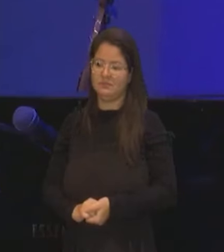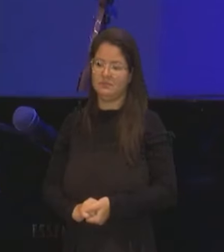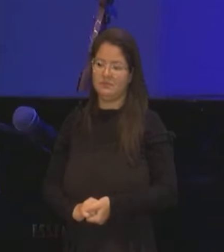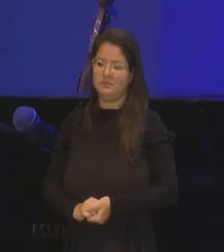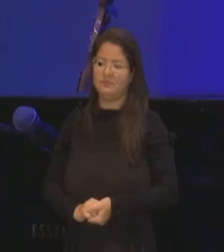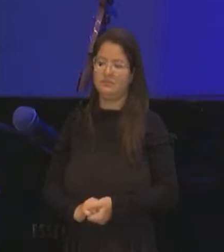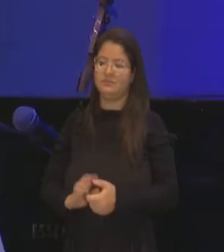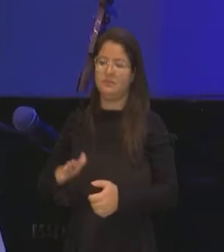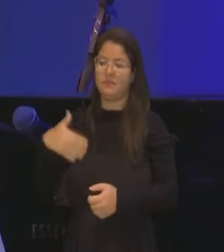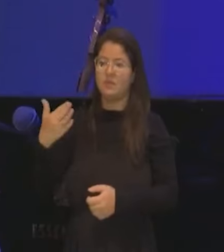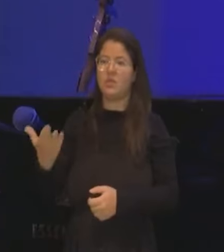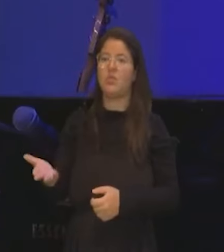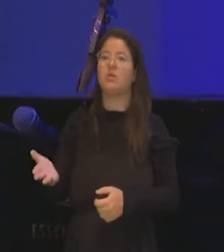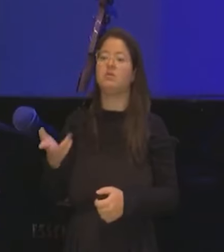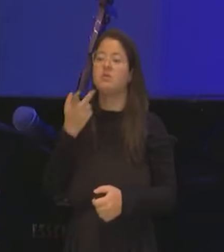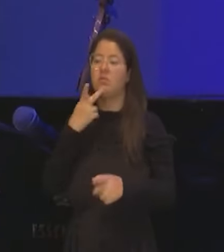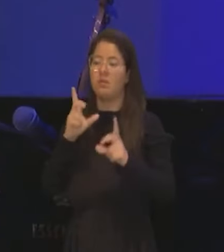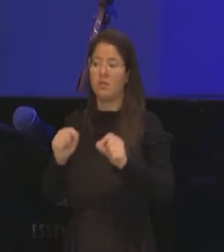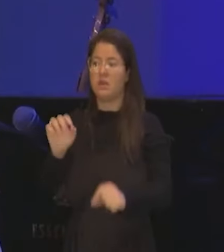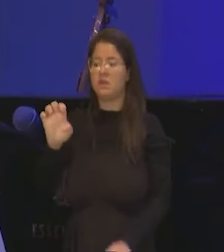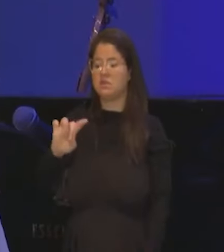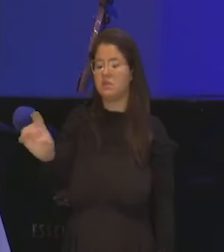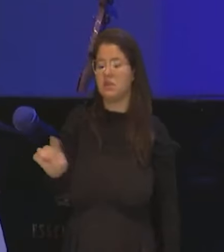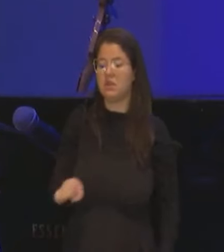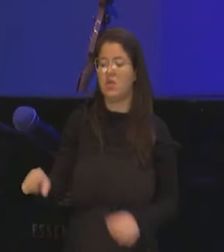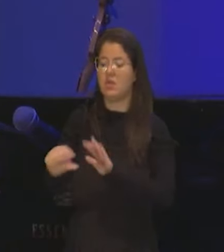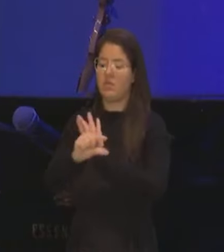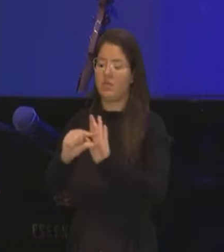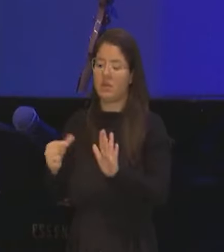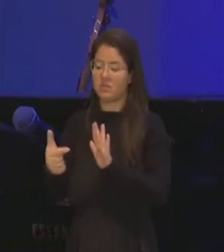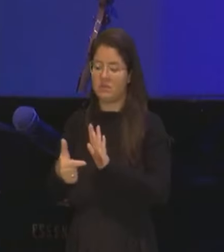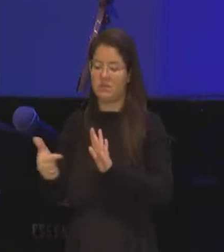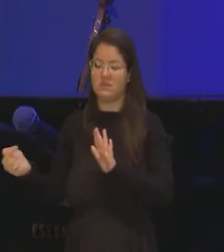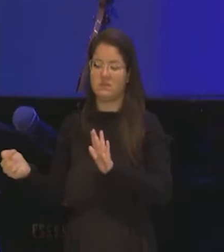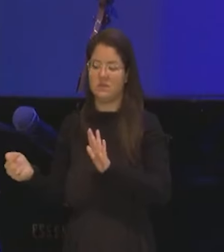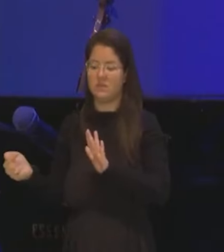E quando ele diz então aqui, Ezequiel no verso 27,